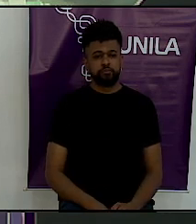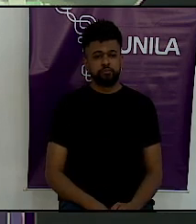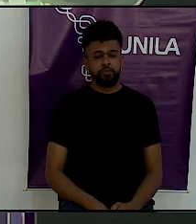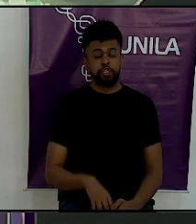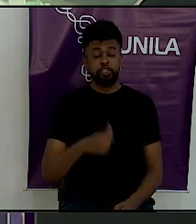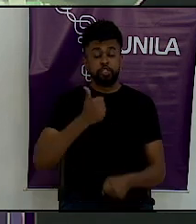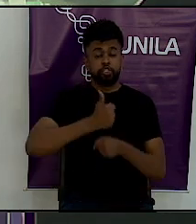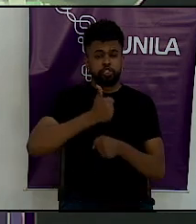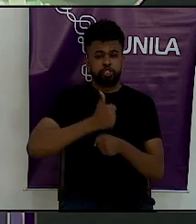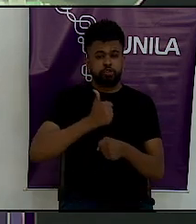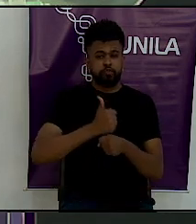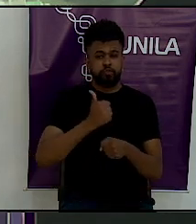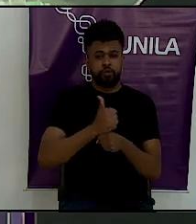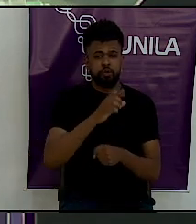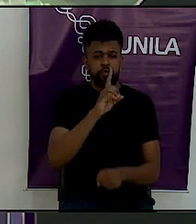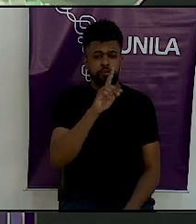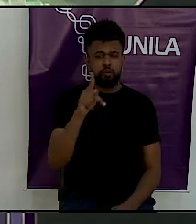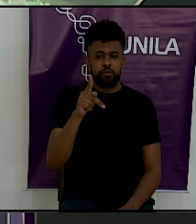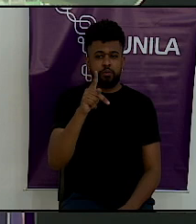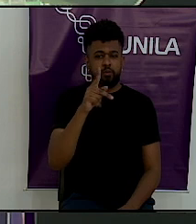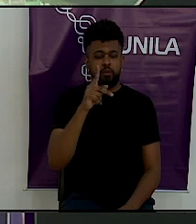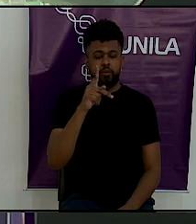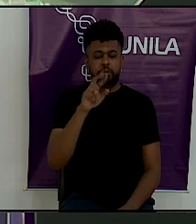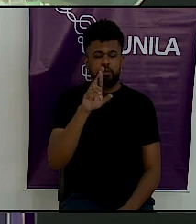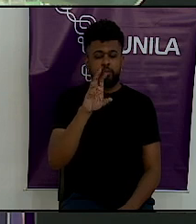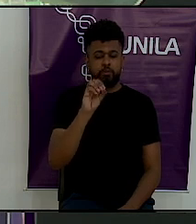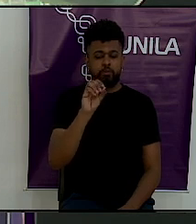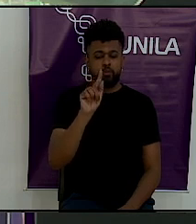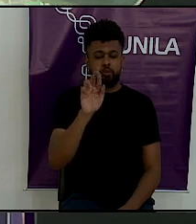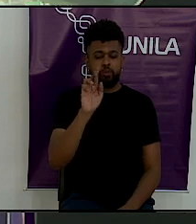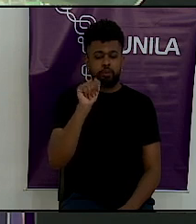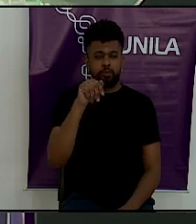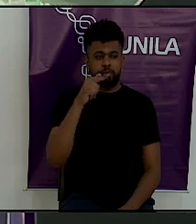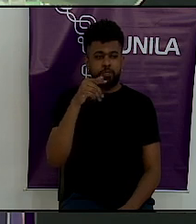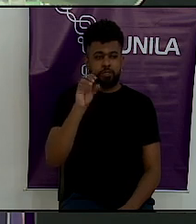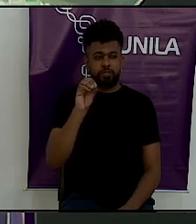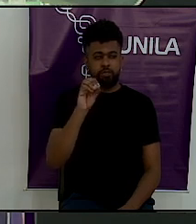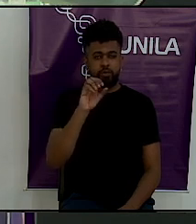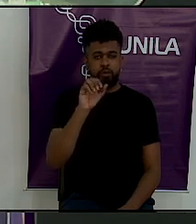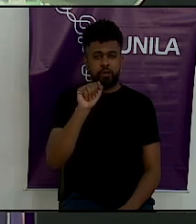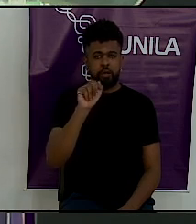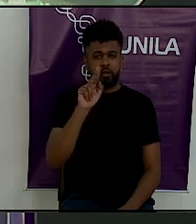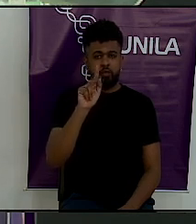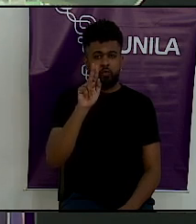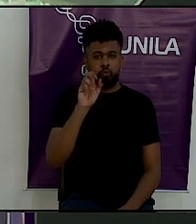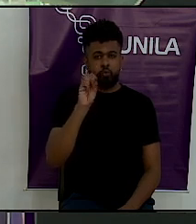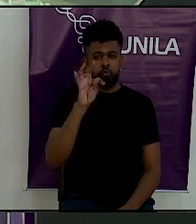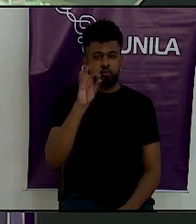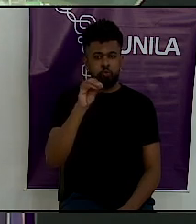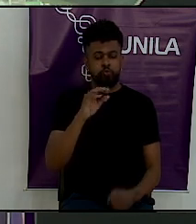O chefe do Departamento de Programação Orçamentária, Augusto Reck.